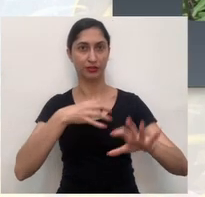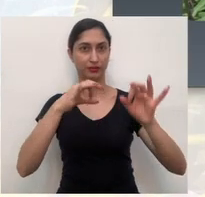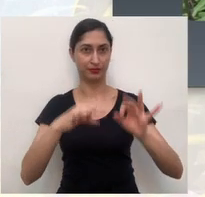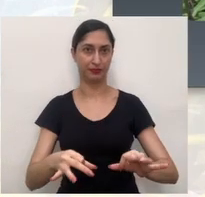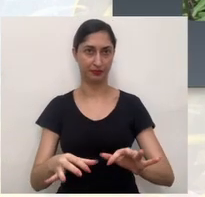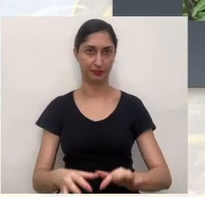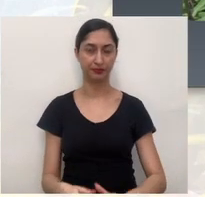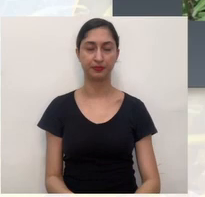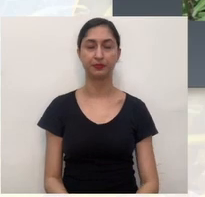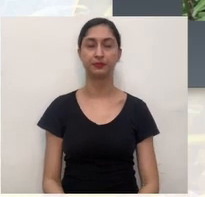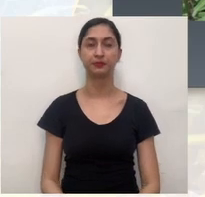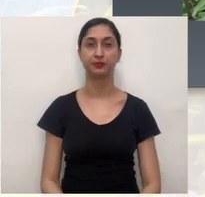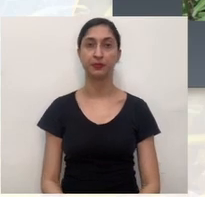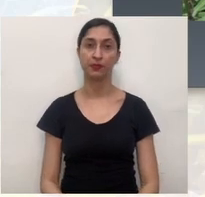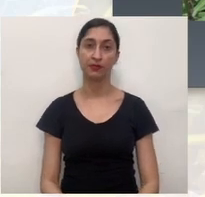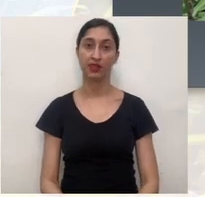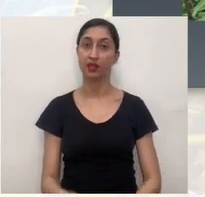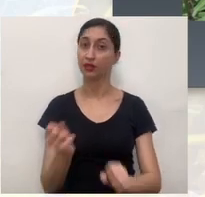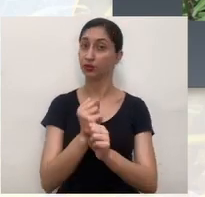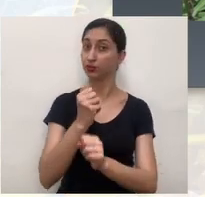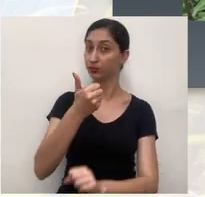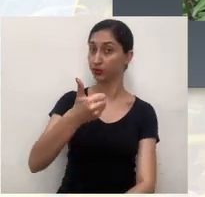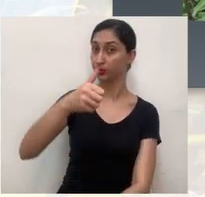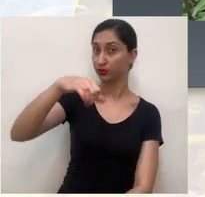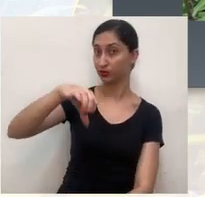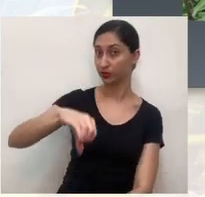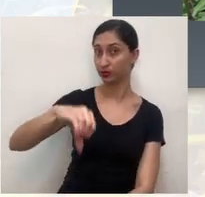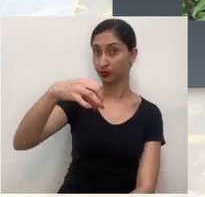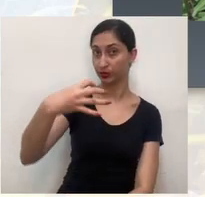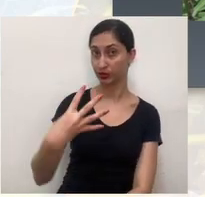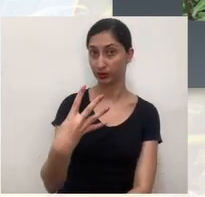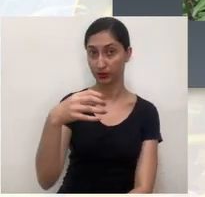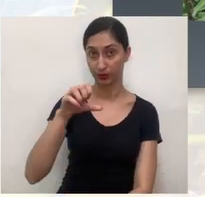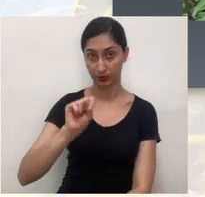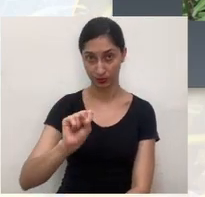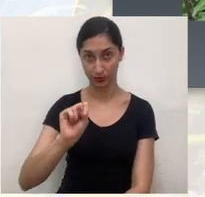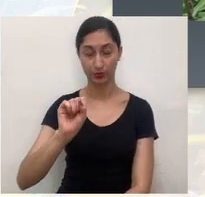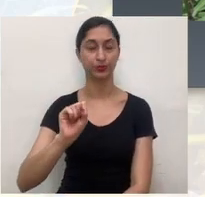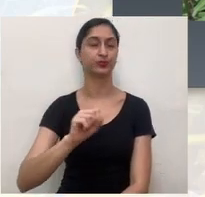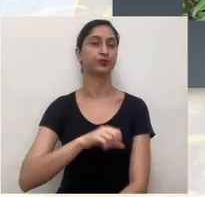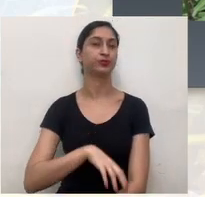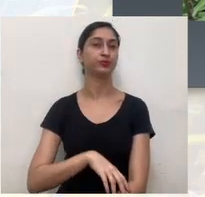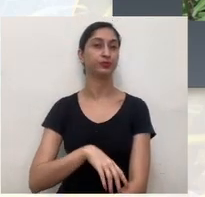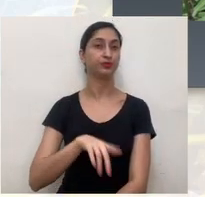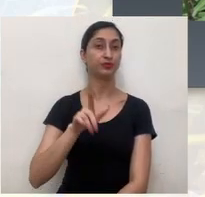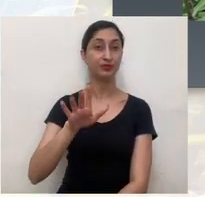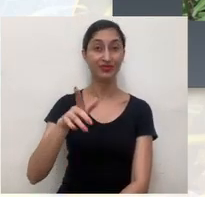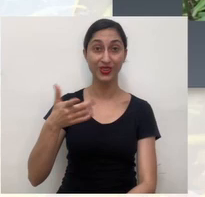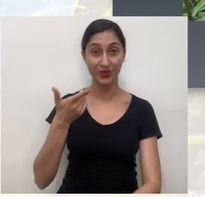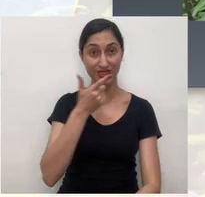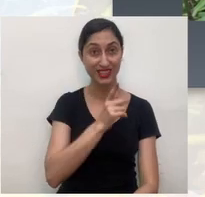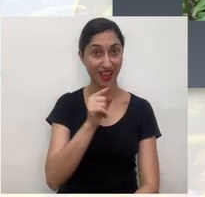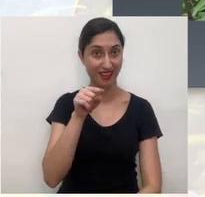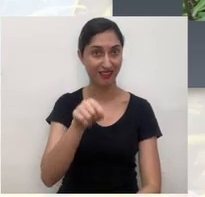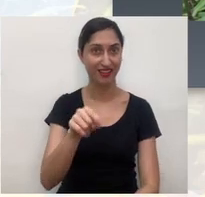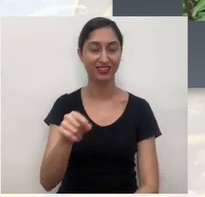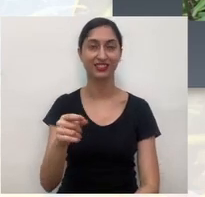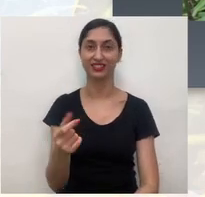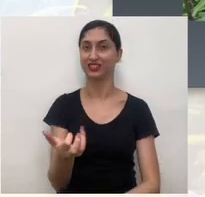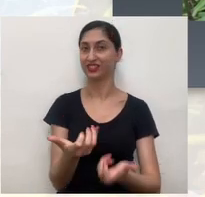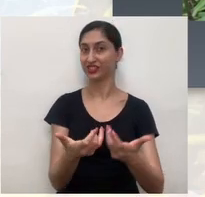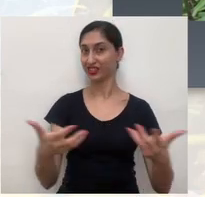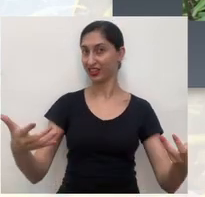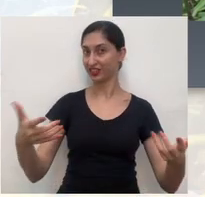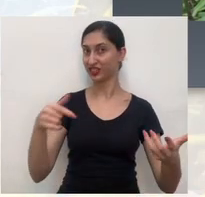Mais adiante, estou falando de 1948, já o Burle Marx tem esse jardim que ganha o prêmio da